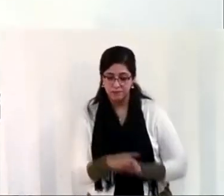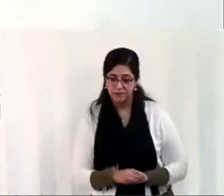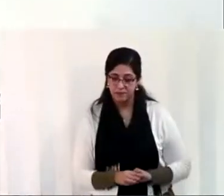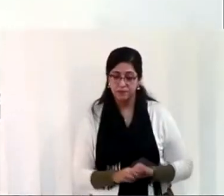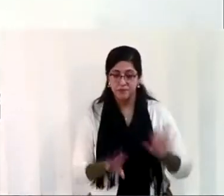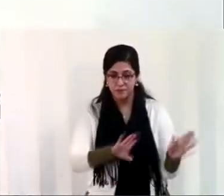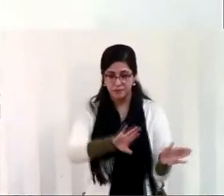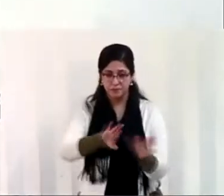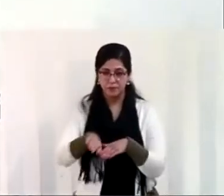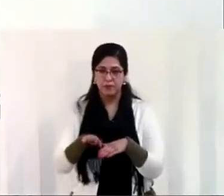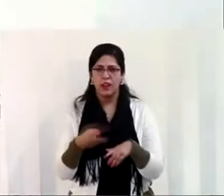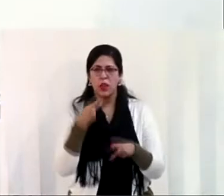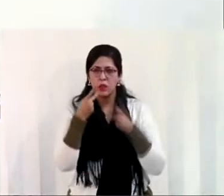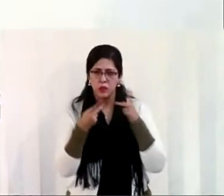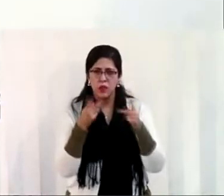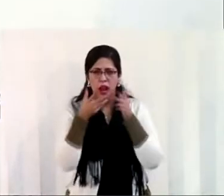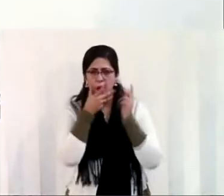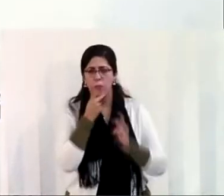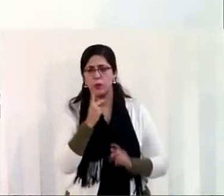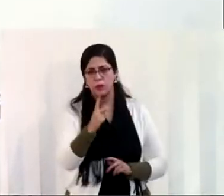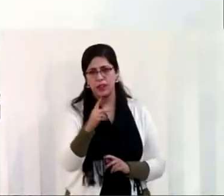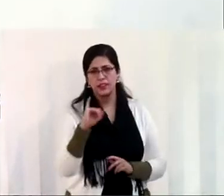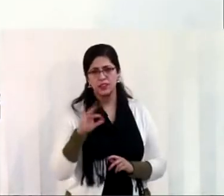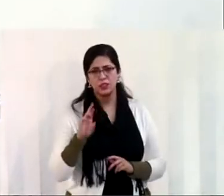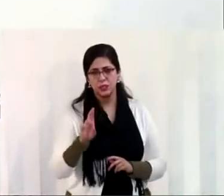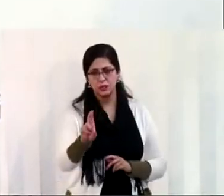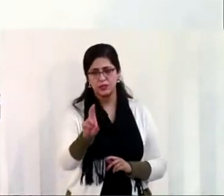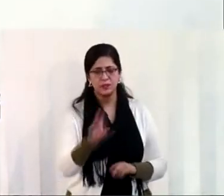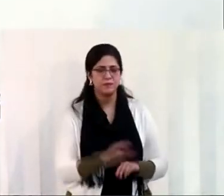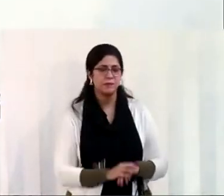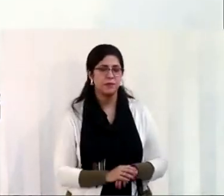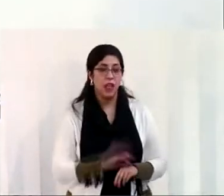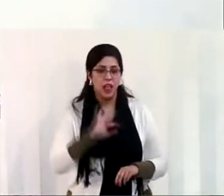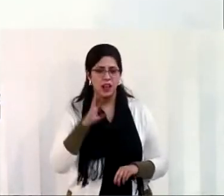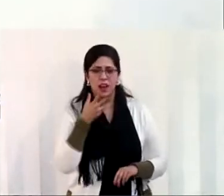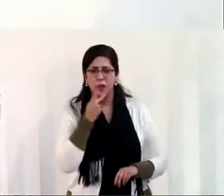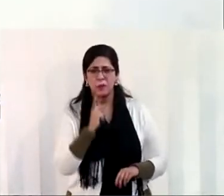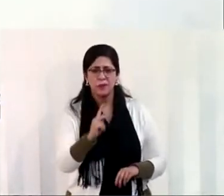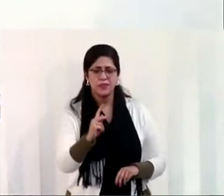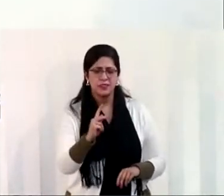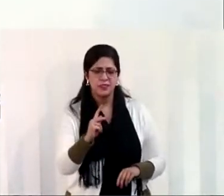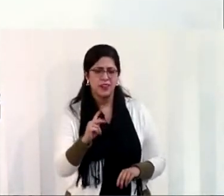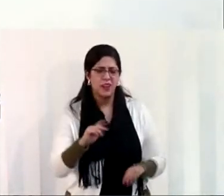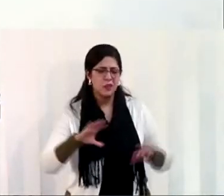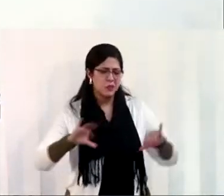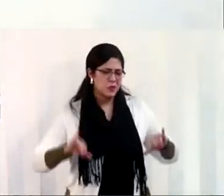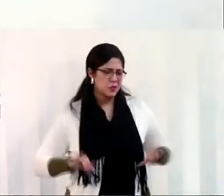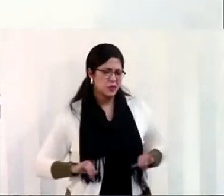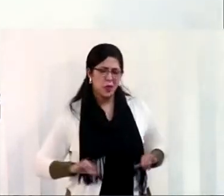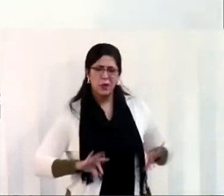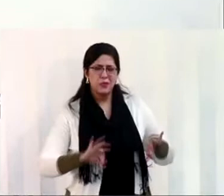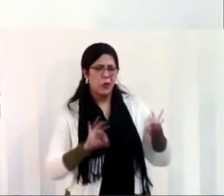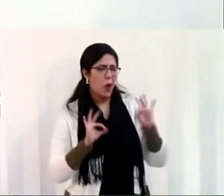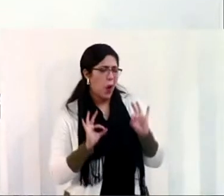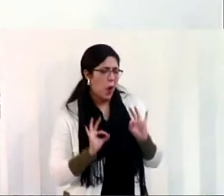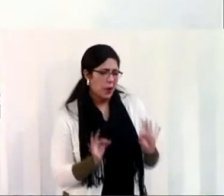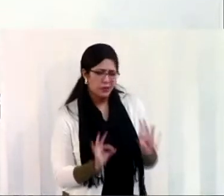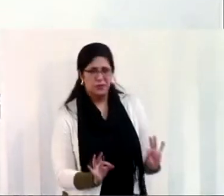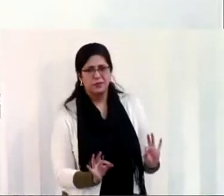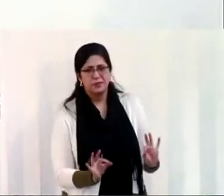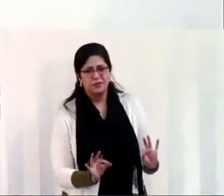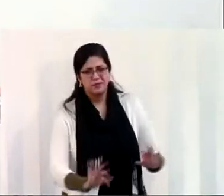Jeremias. Jeremias é um profeta que sofre demais. Durante todo o seu ministério, ele sofre